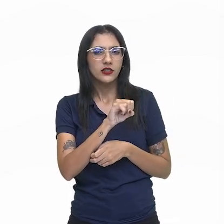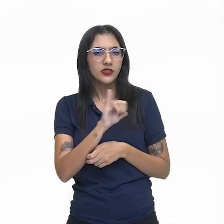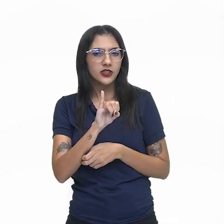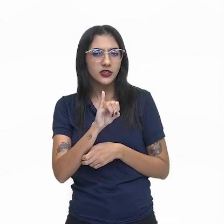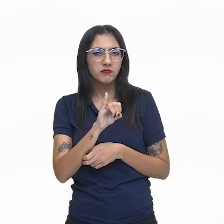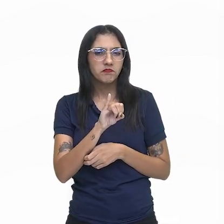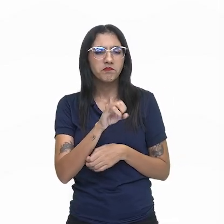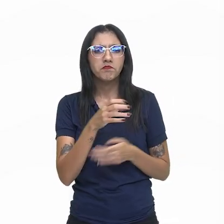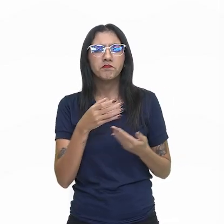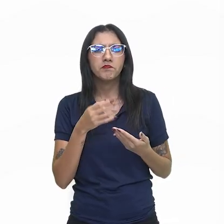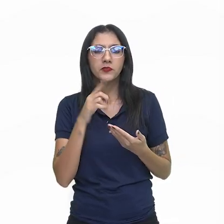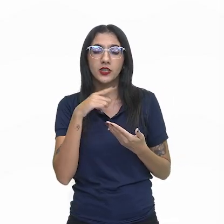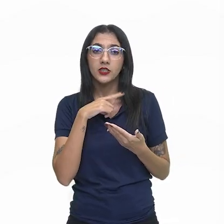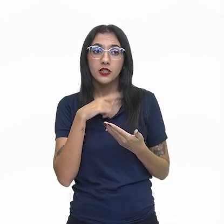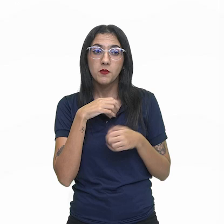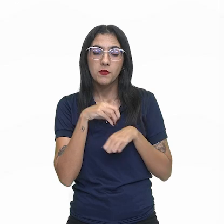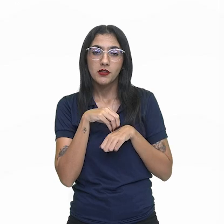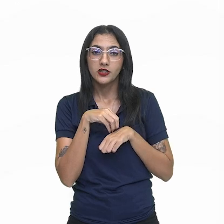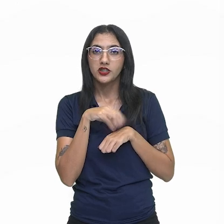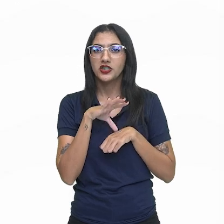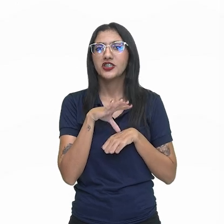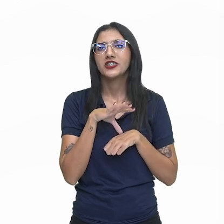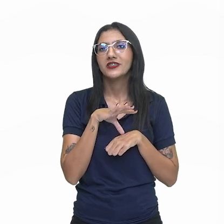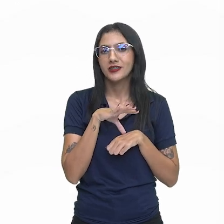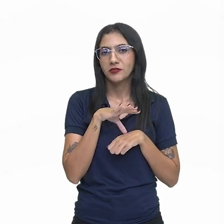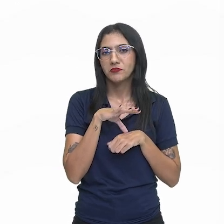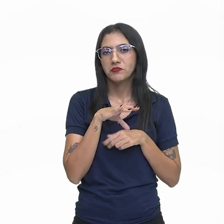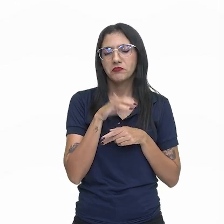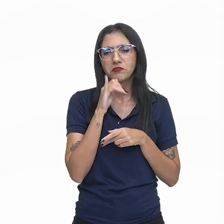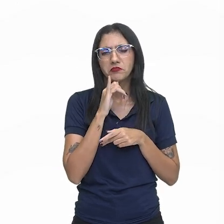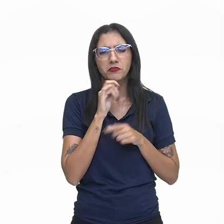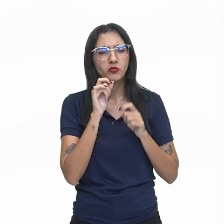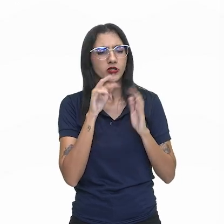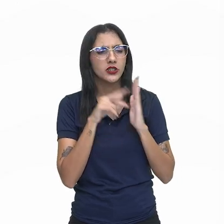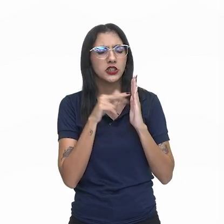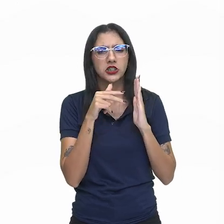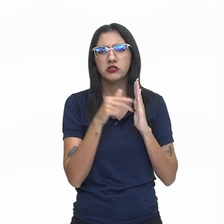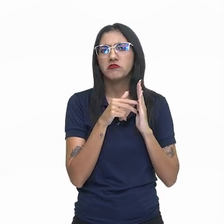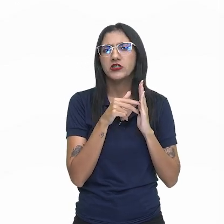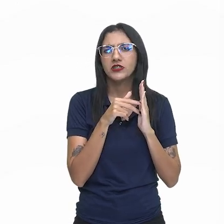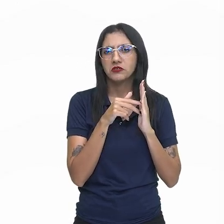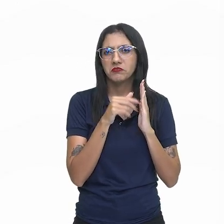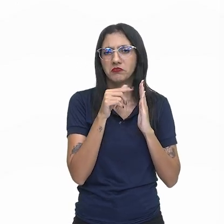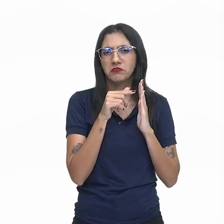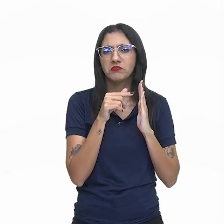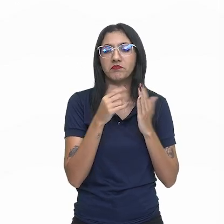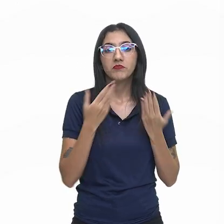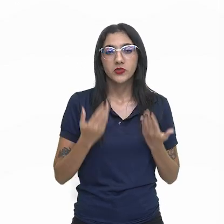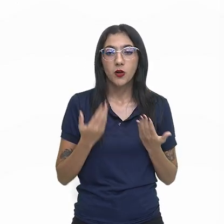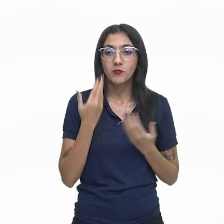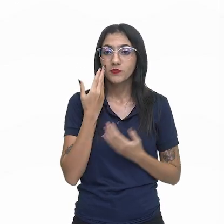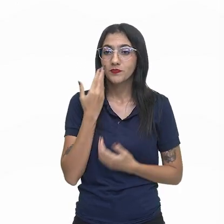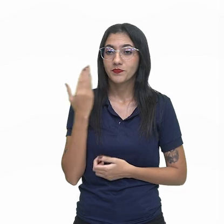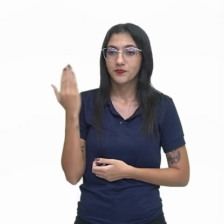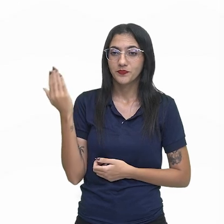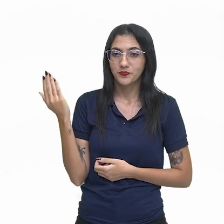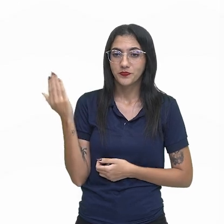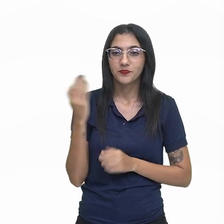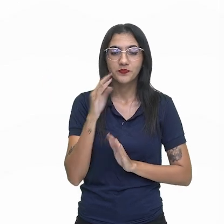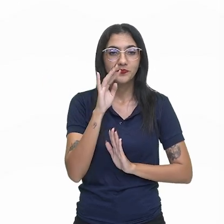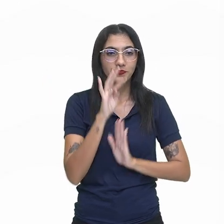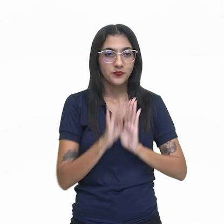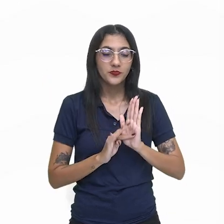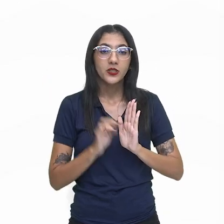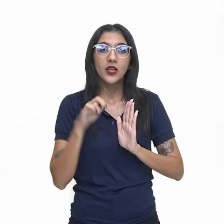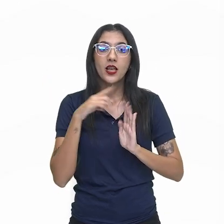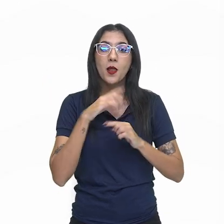ele dá uma dica, né? Fora de si. Gente, o texto apresenta